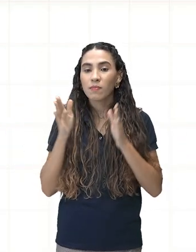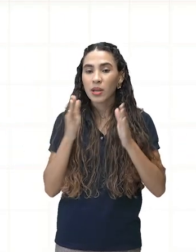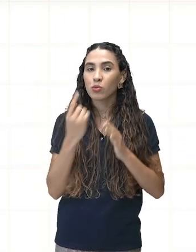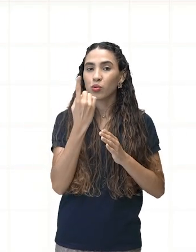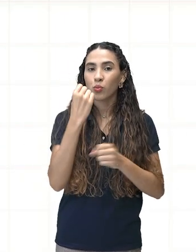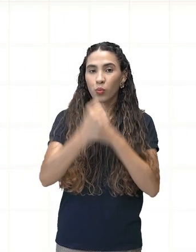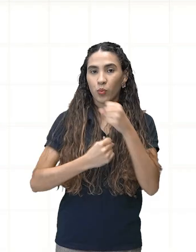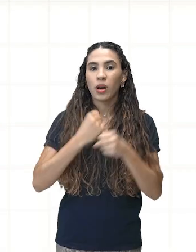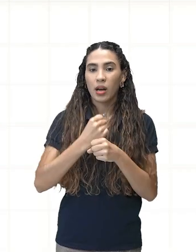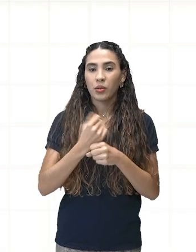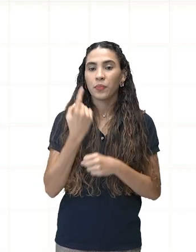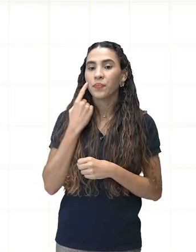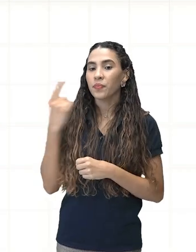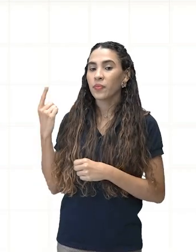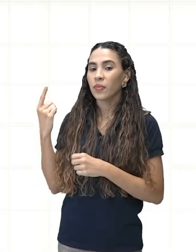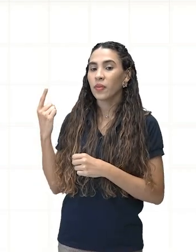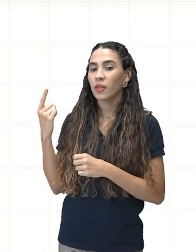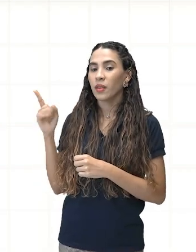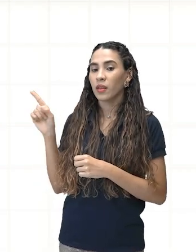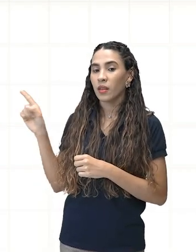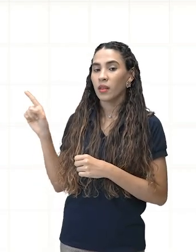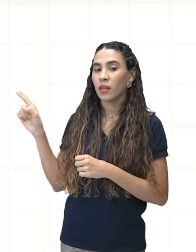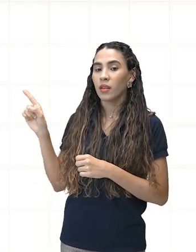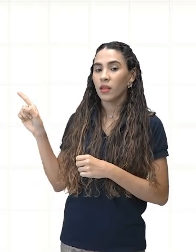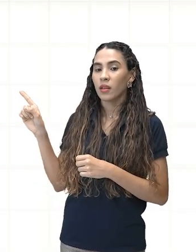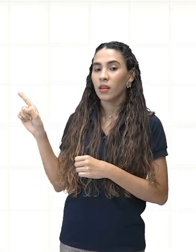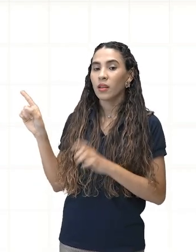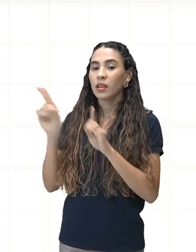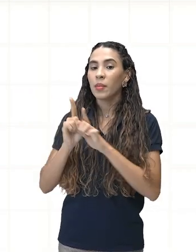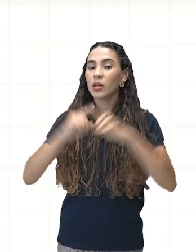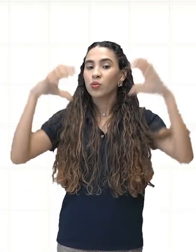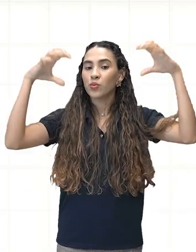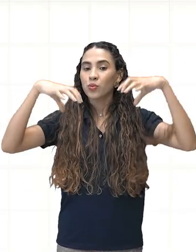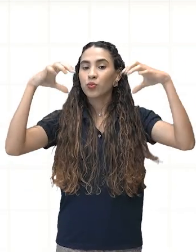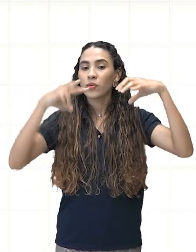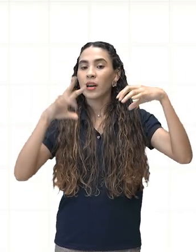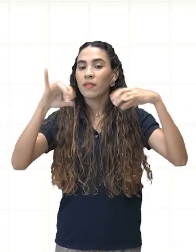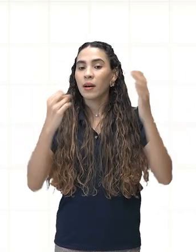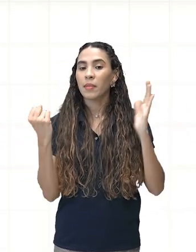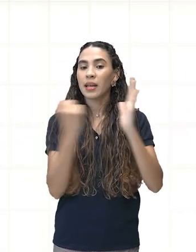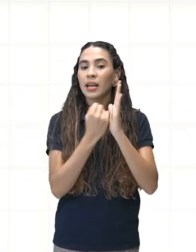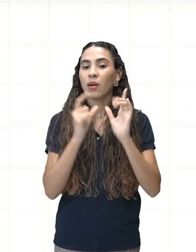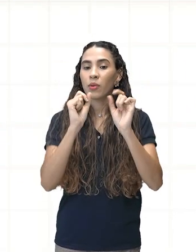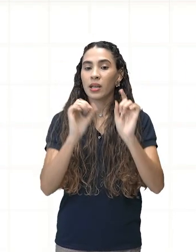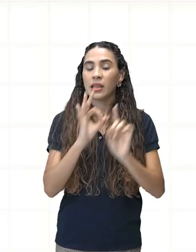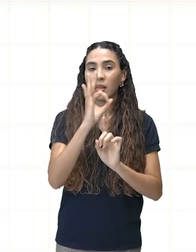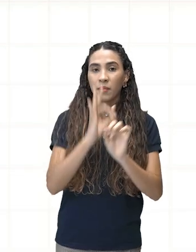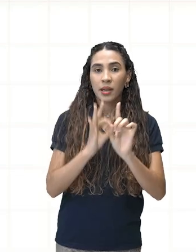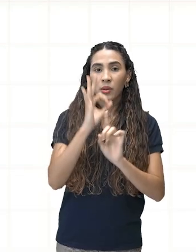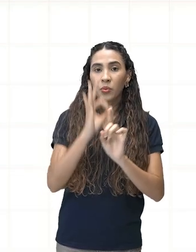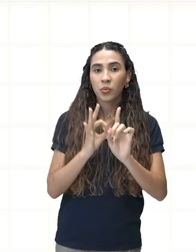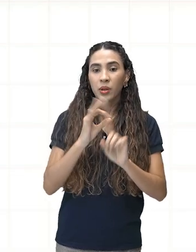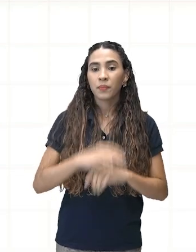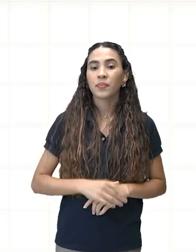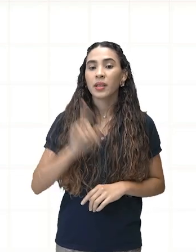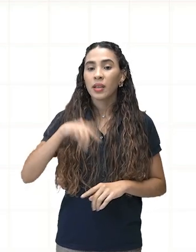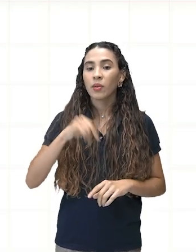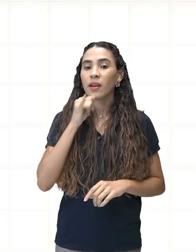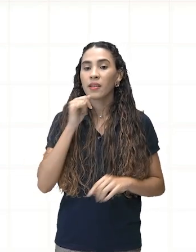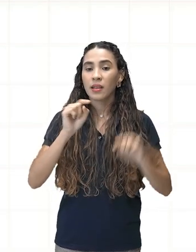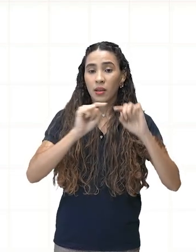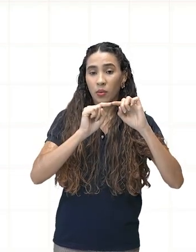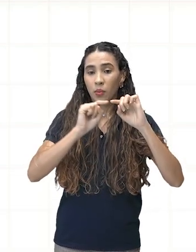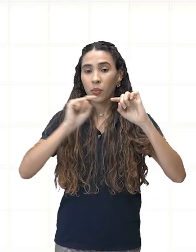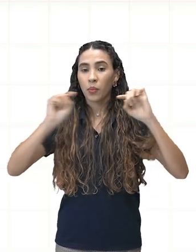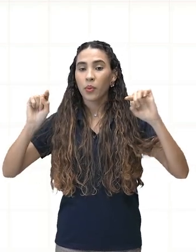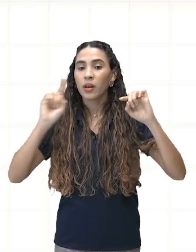um ano. Olha aqui a barra de precipitação, de chuva, e a linha ela marca a temperatura, certo? Que é essa linha aqui que vocês